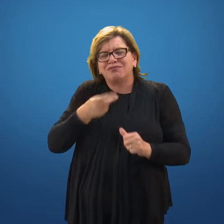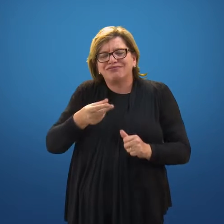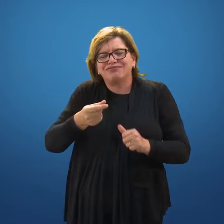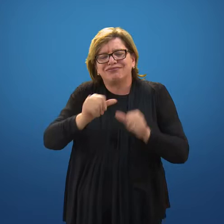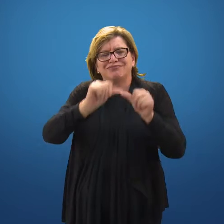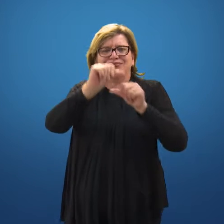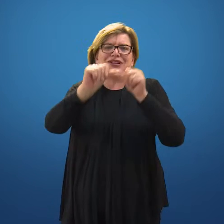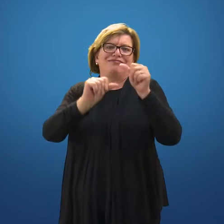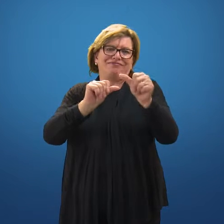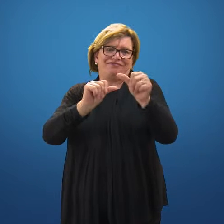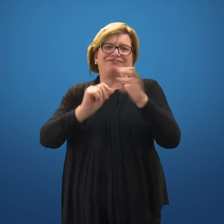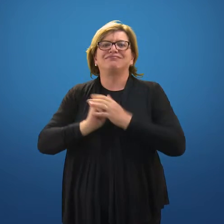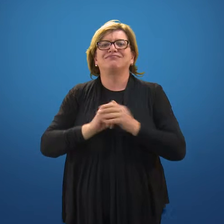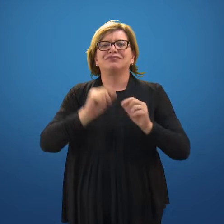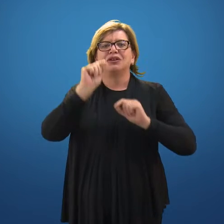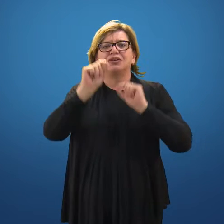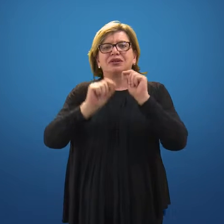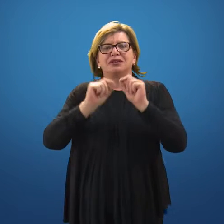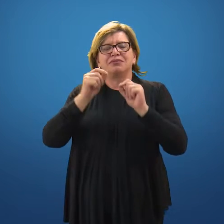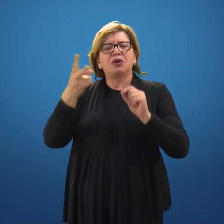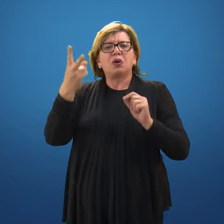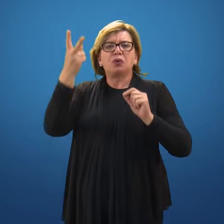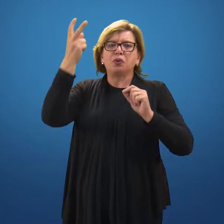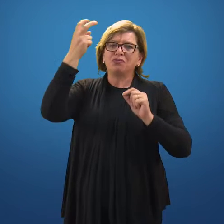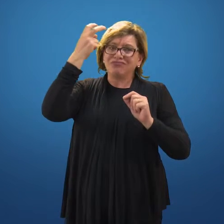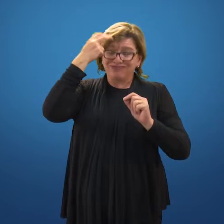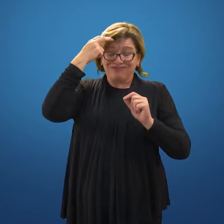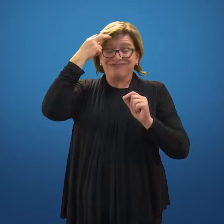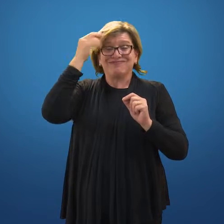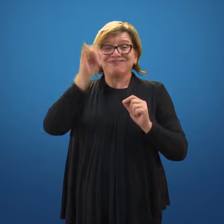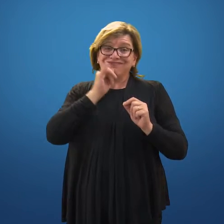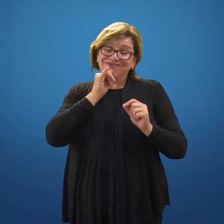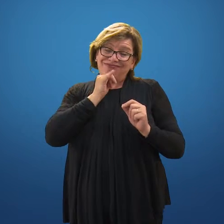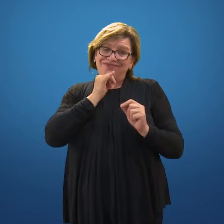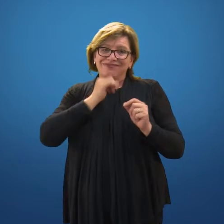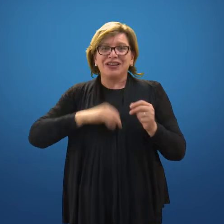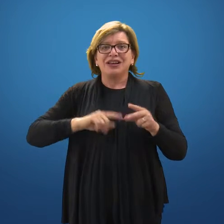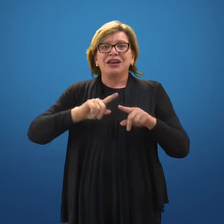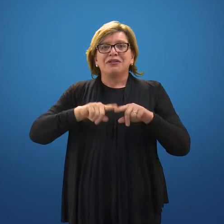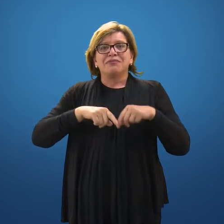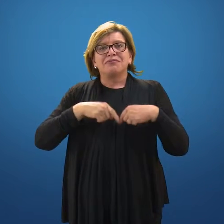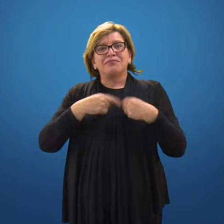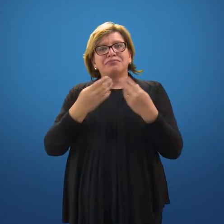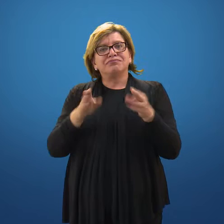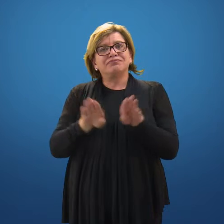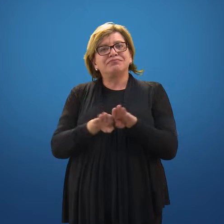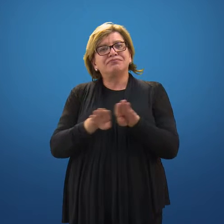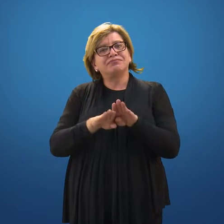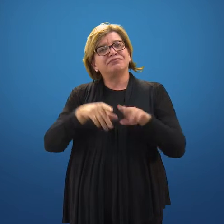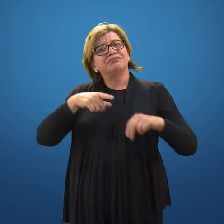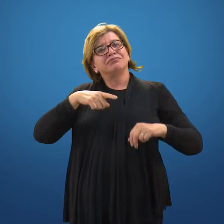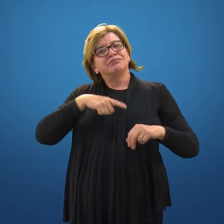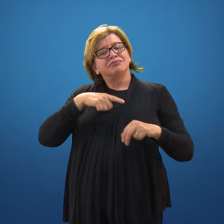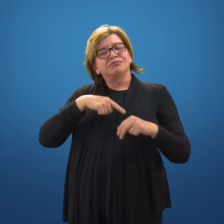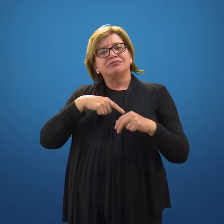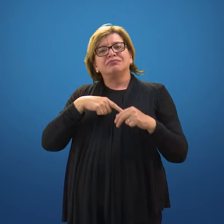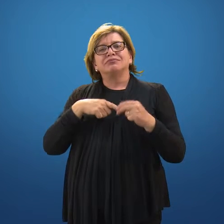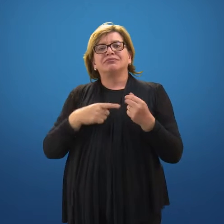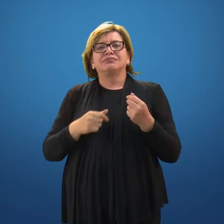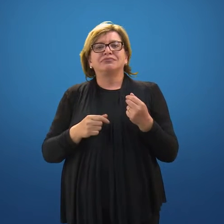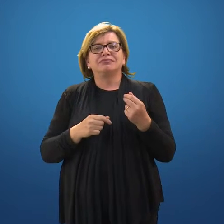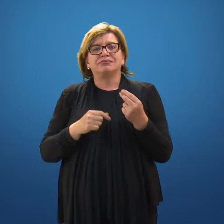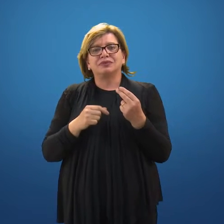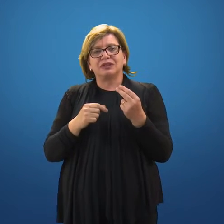período de tempo. Os elementos culturais, por exemplo. Só que também existiam dentro da sociedade,